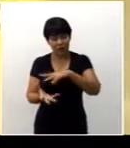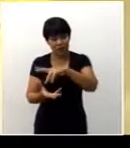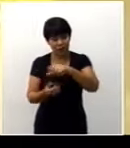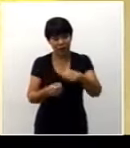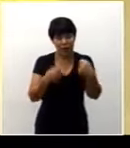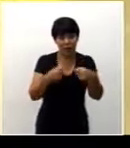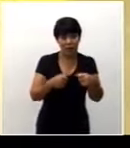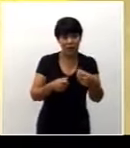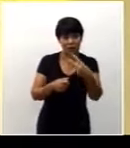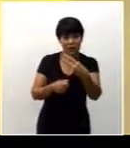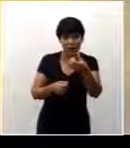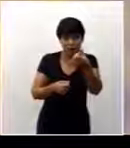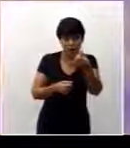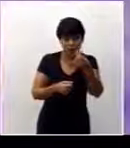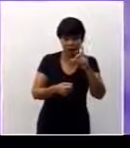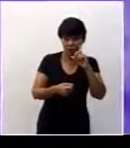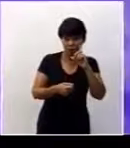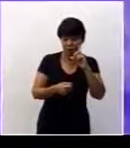necessários 26 dias.